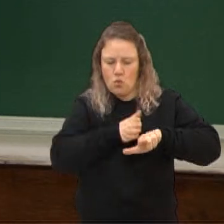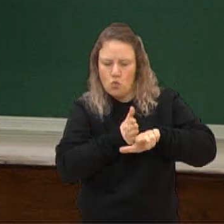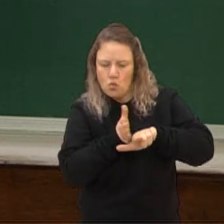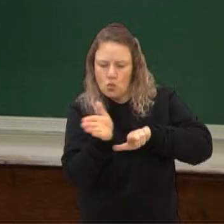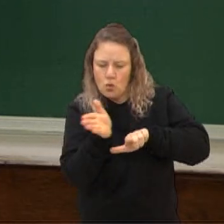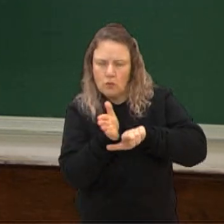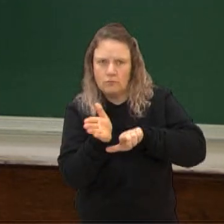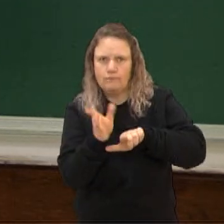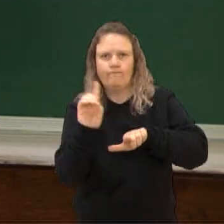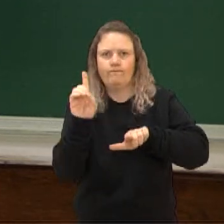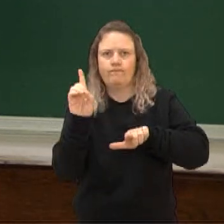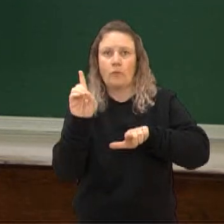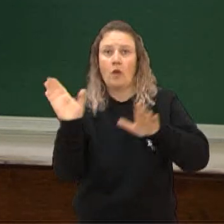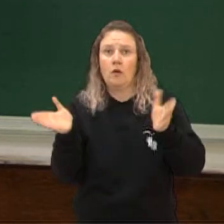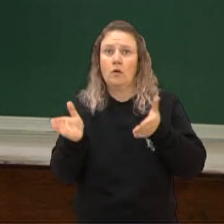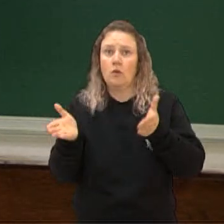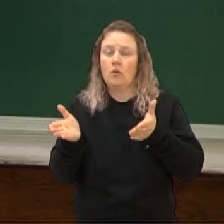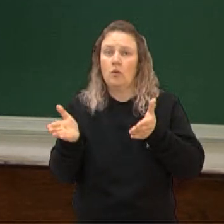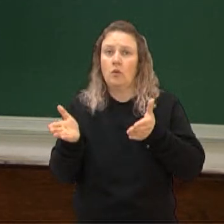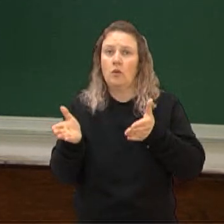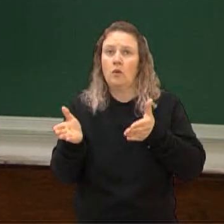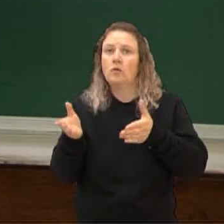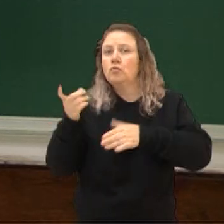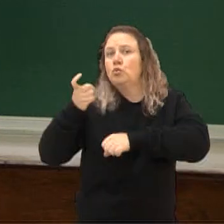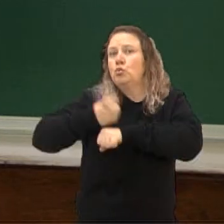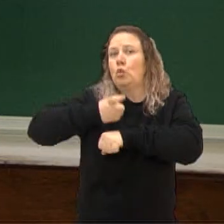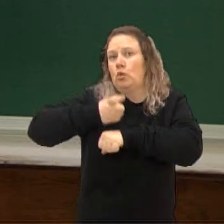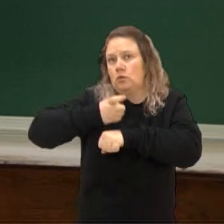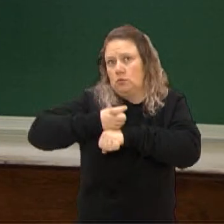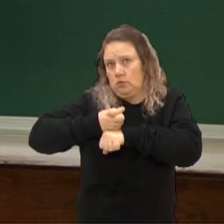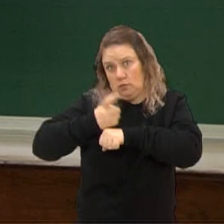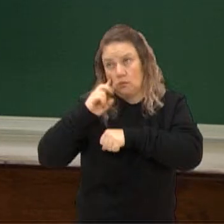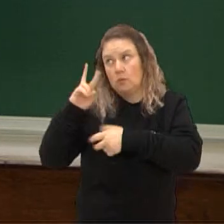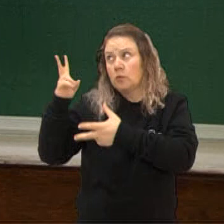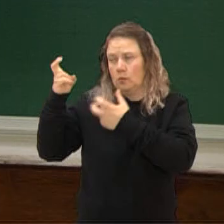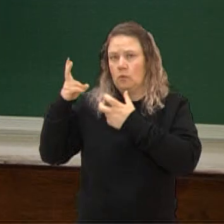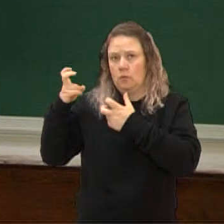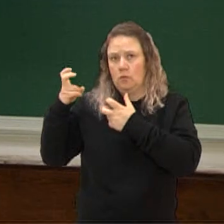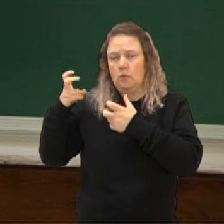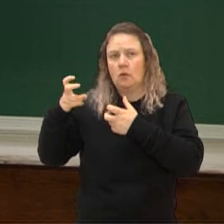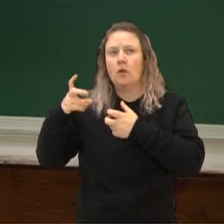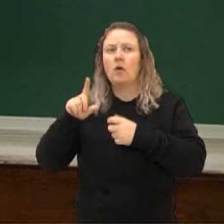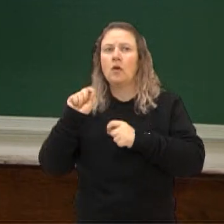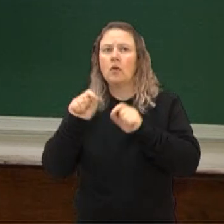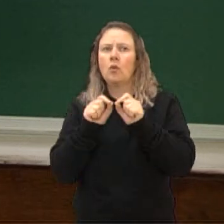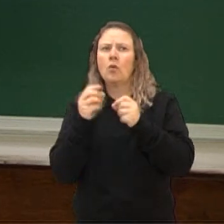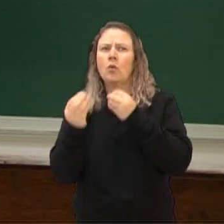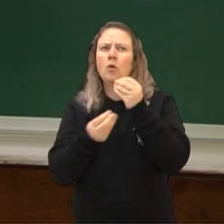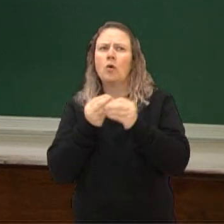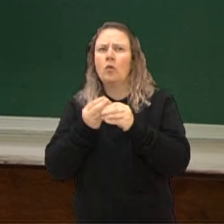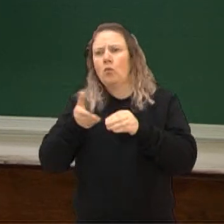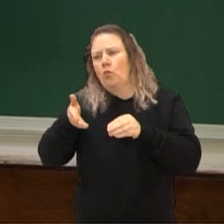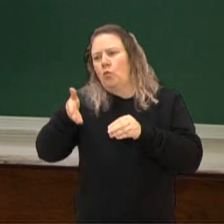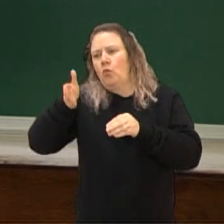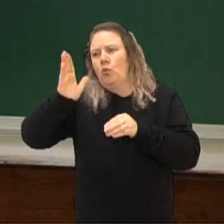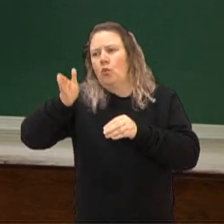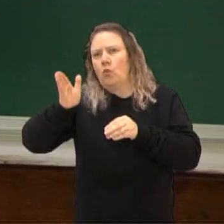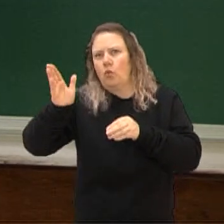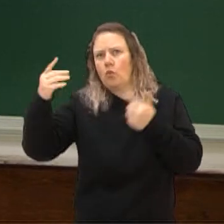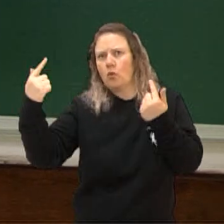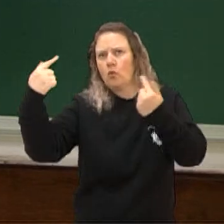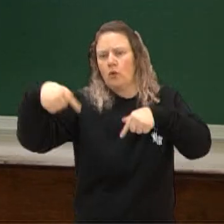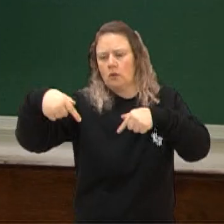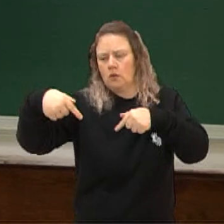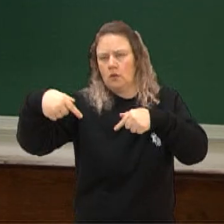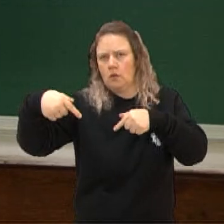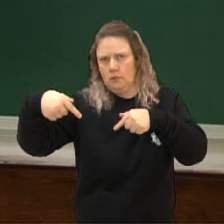sólido espacial. Então a diagonal, ela vai atravessar vértices